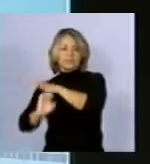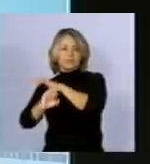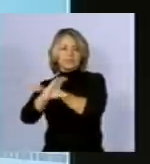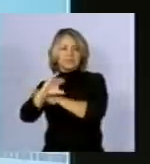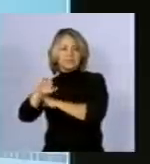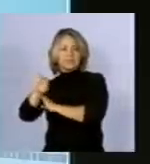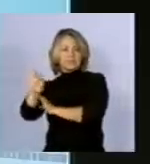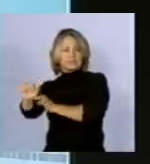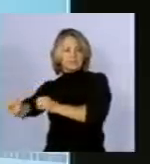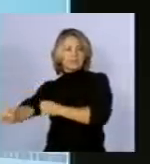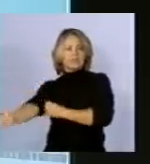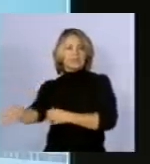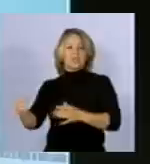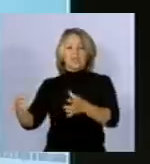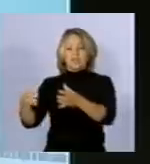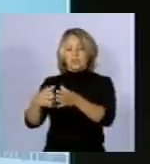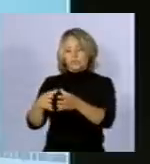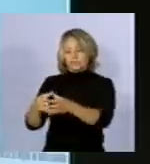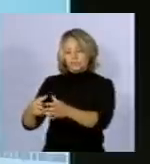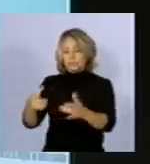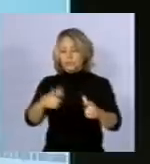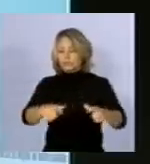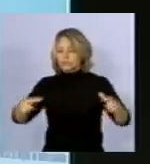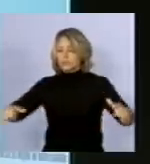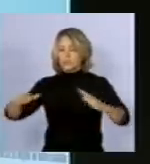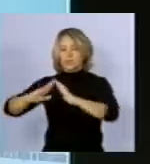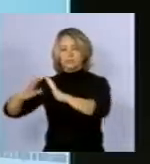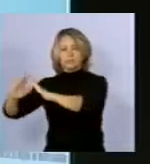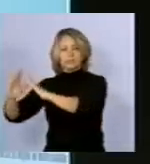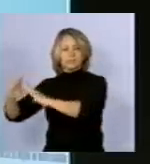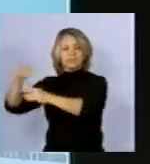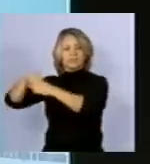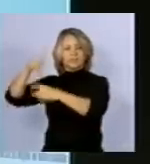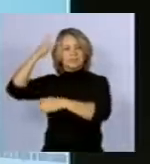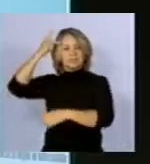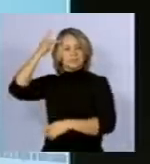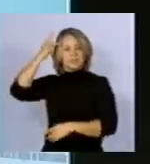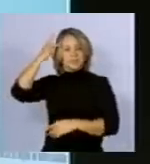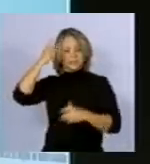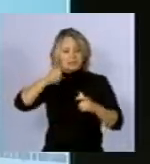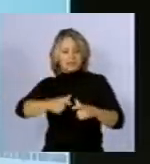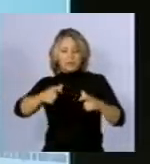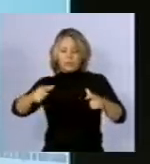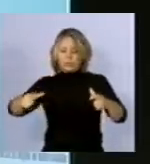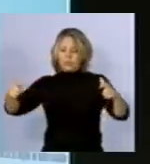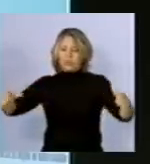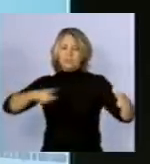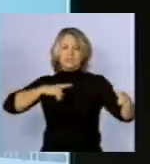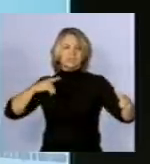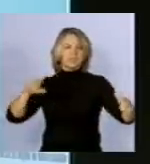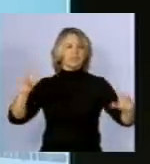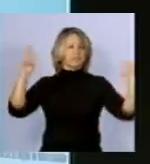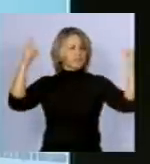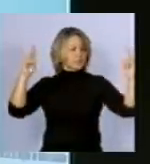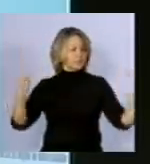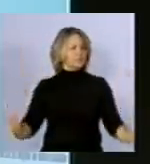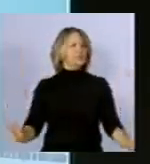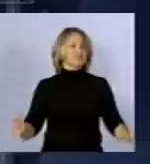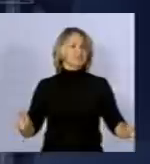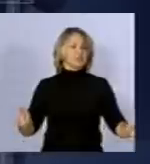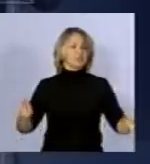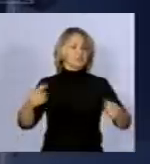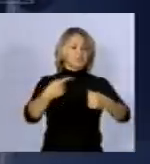os os loteamentos da companhia City no município de São Paulo são áreas de extrema valorização Urbana são